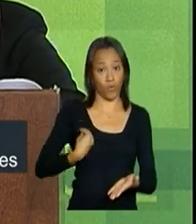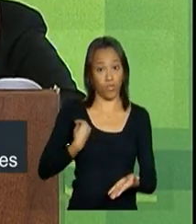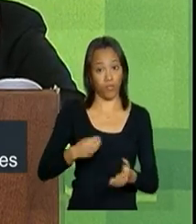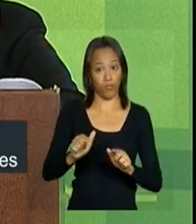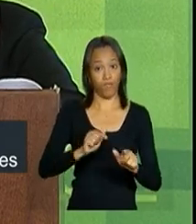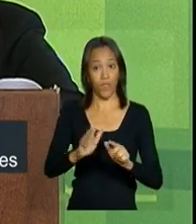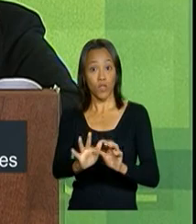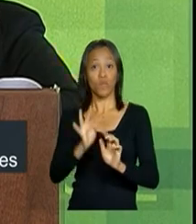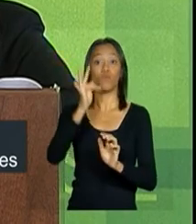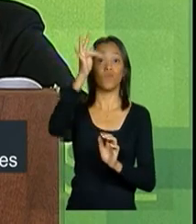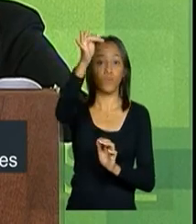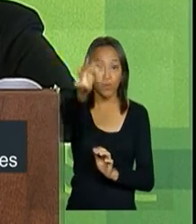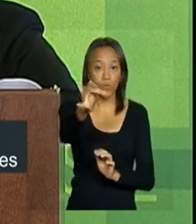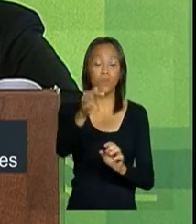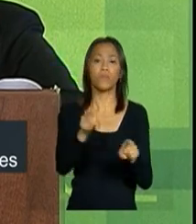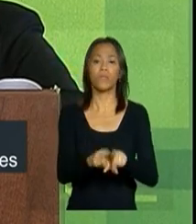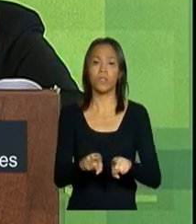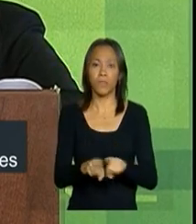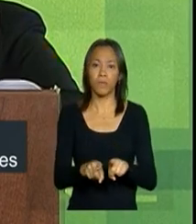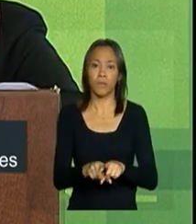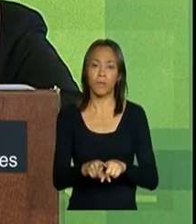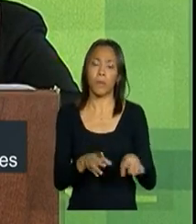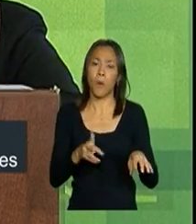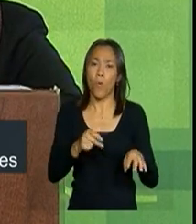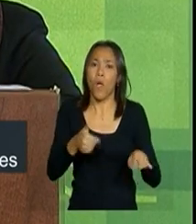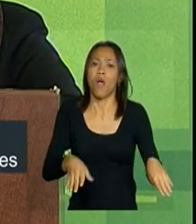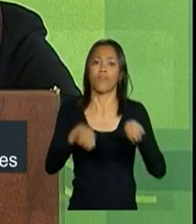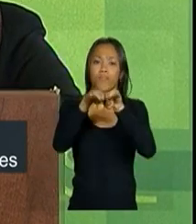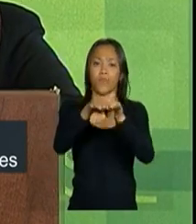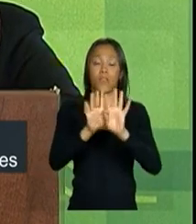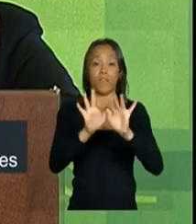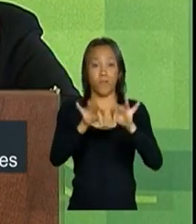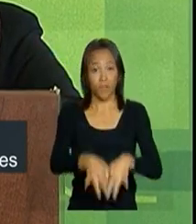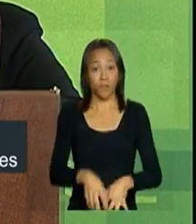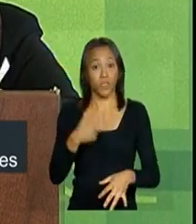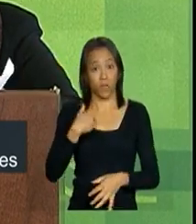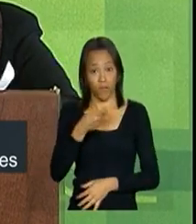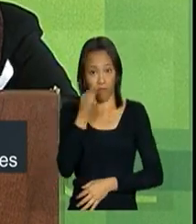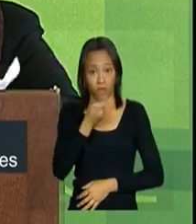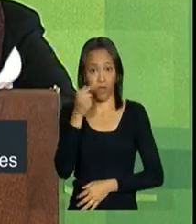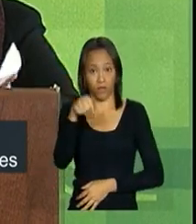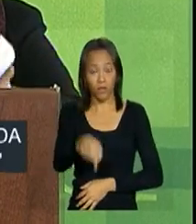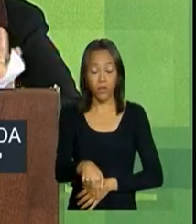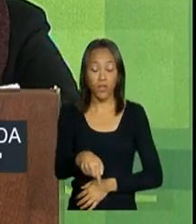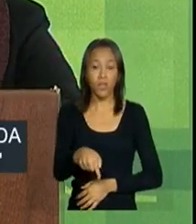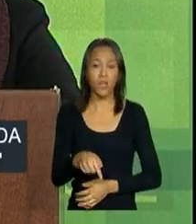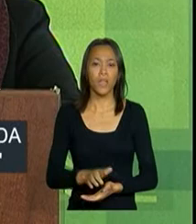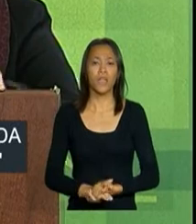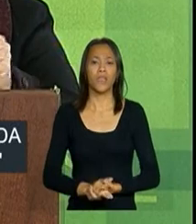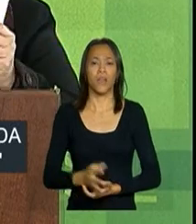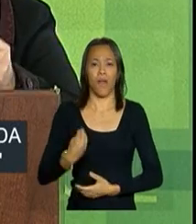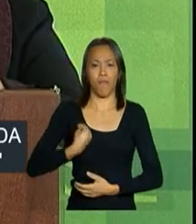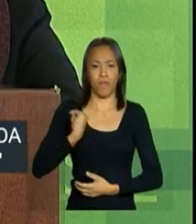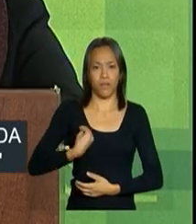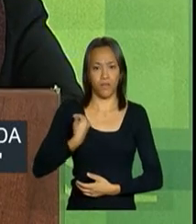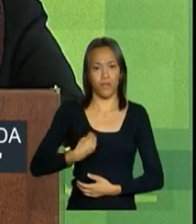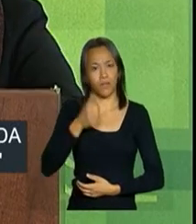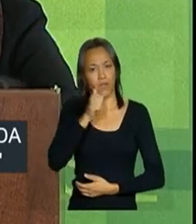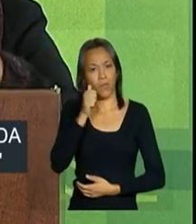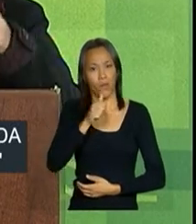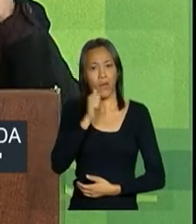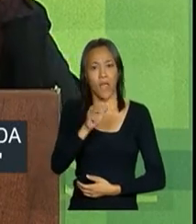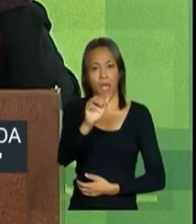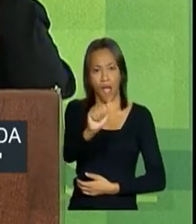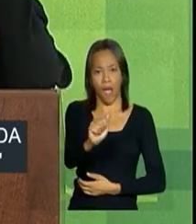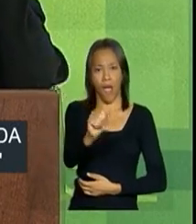futuro mais equânime entre os sexos e finalmente eu quero dizer que a presença da atriz